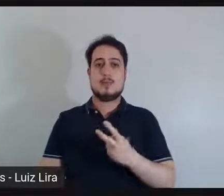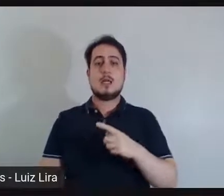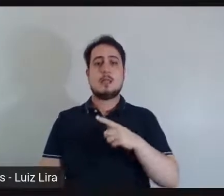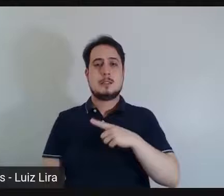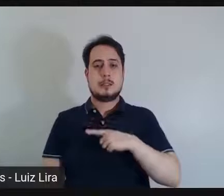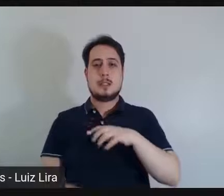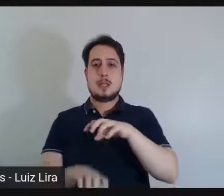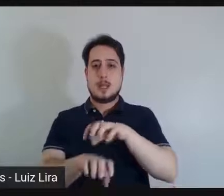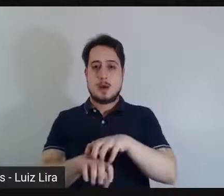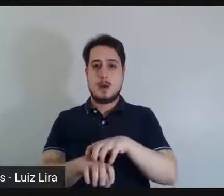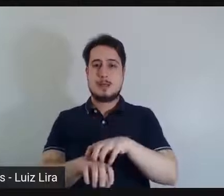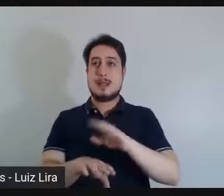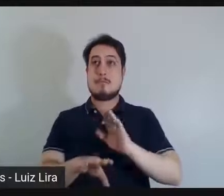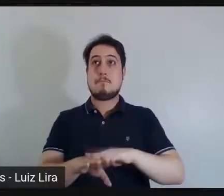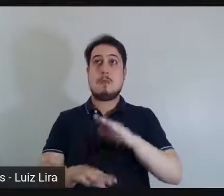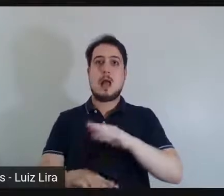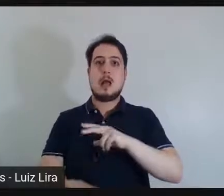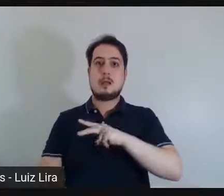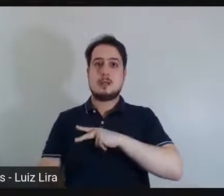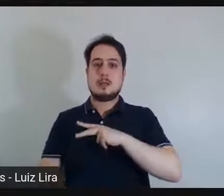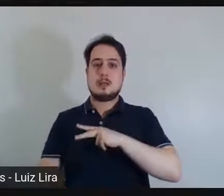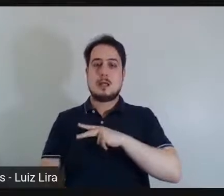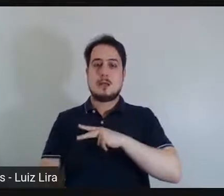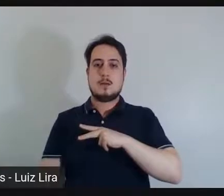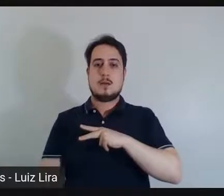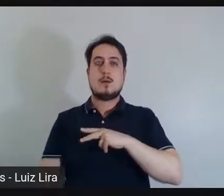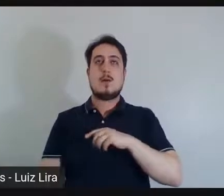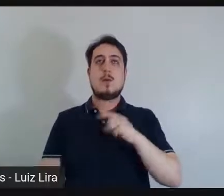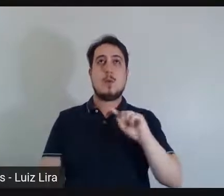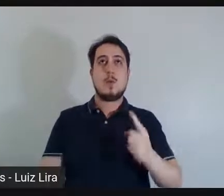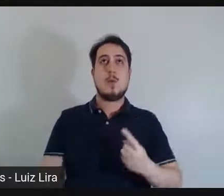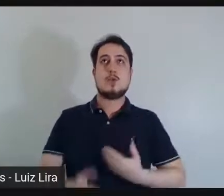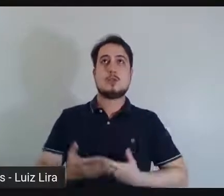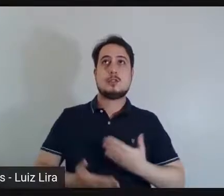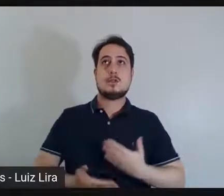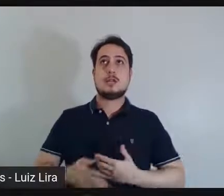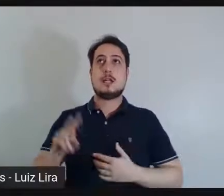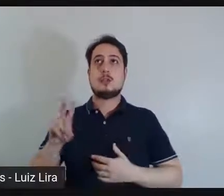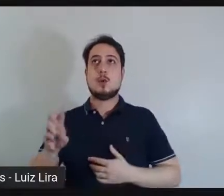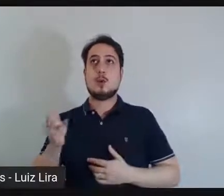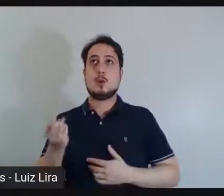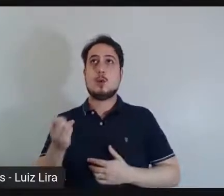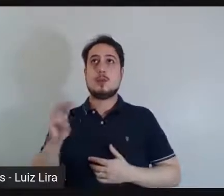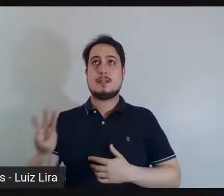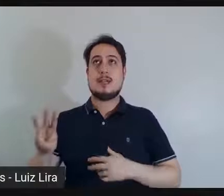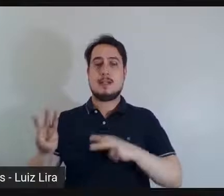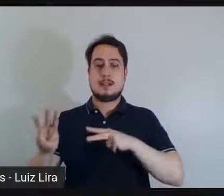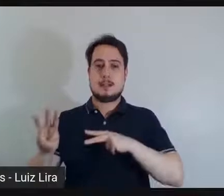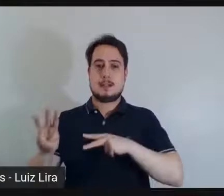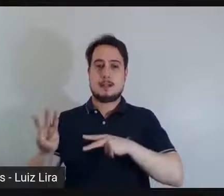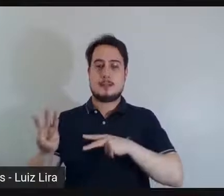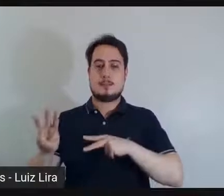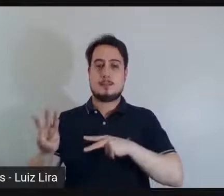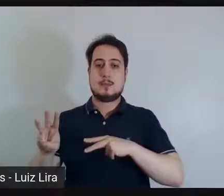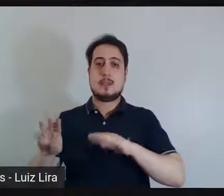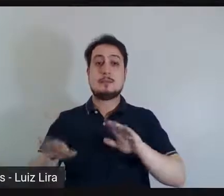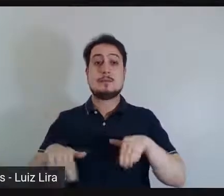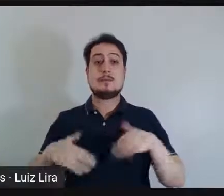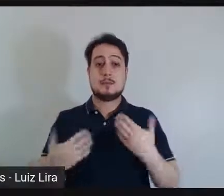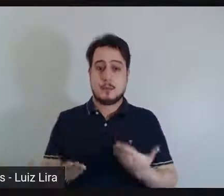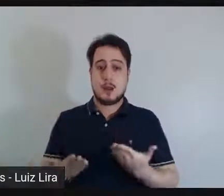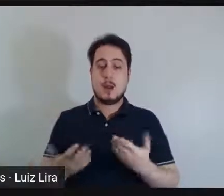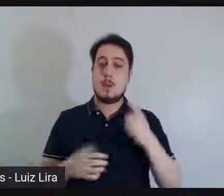que tem muito mais do que um para um. Você tem um servidor para 2, 3 terceirizados. Então, se você pegar